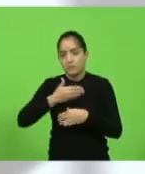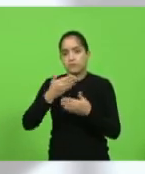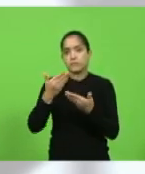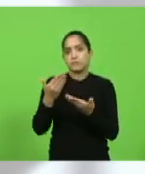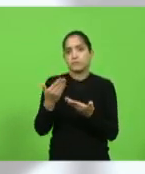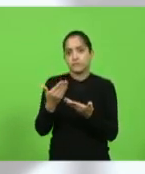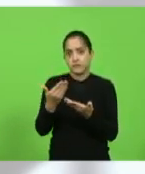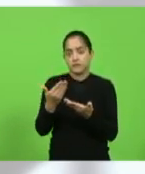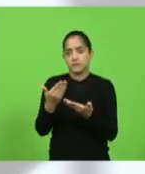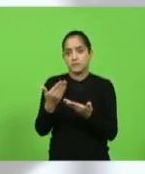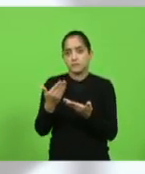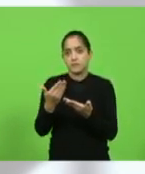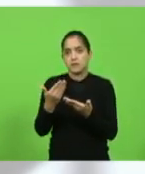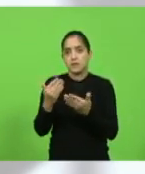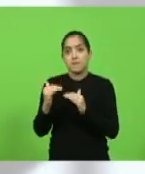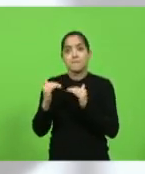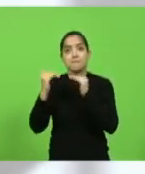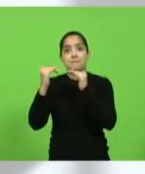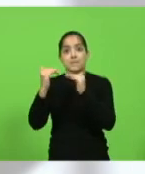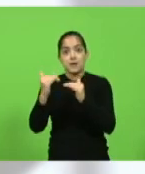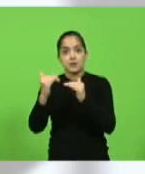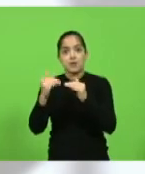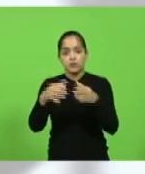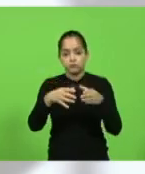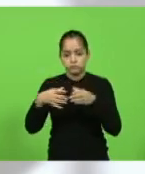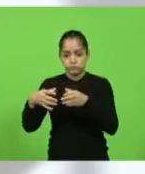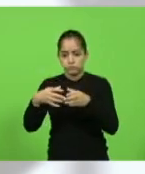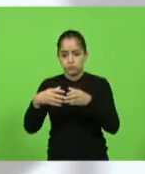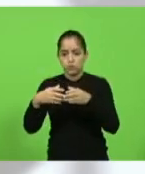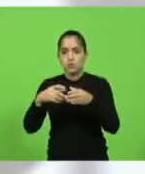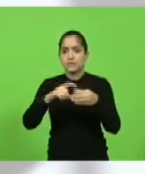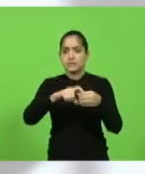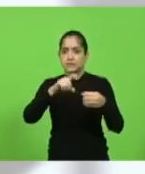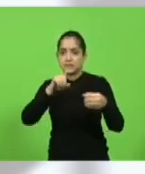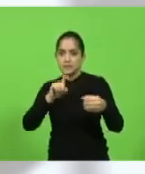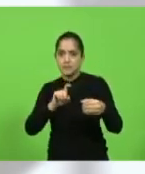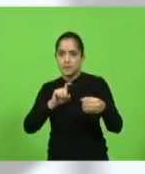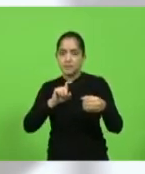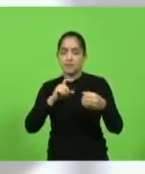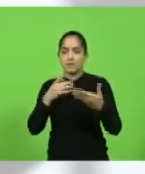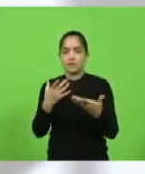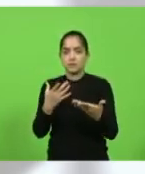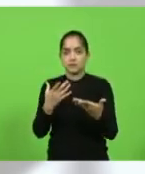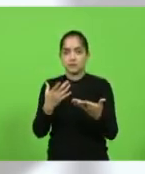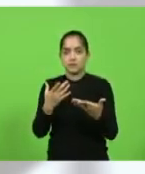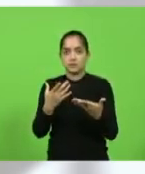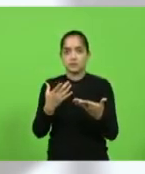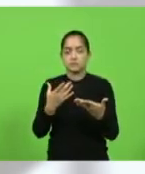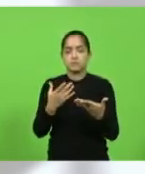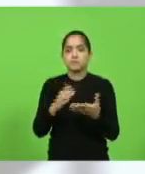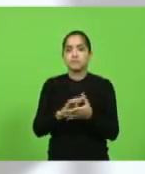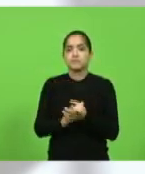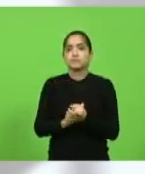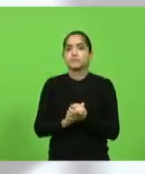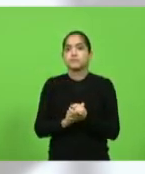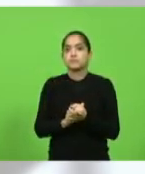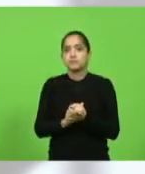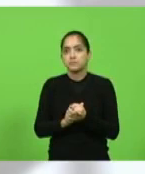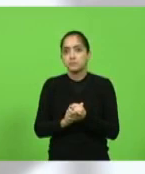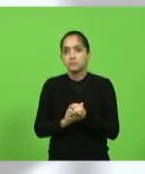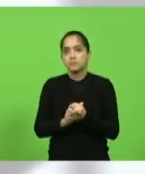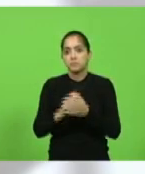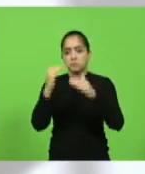isso é prova maior de que as instâncias são independentes e não se consomem por ordem, e muito menos por